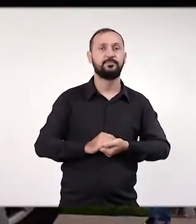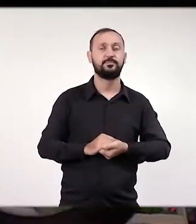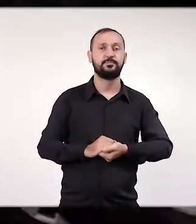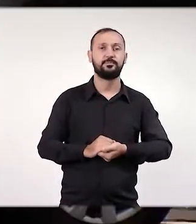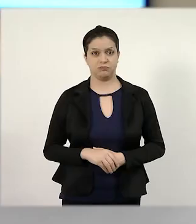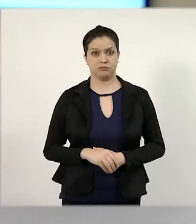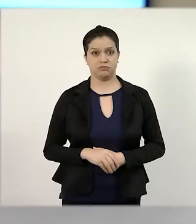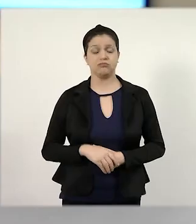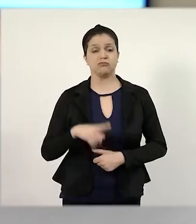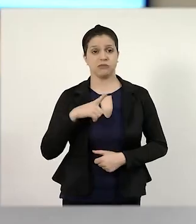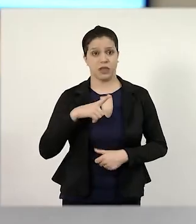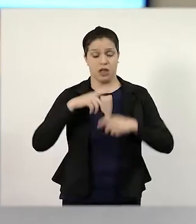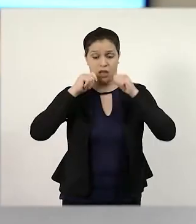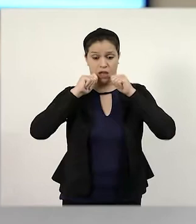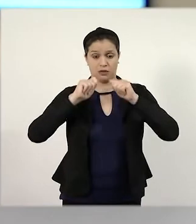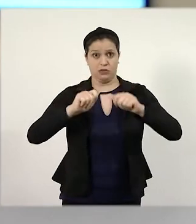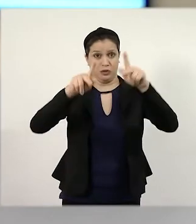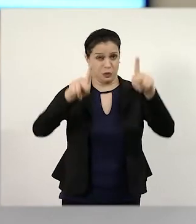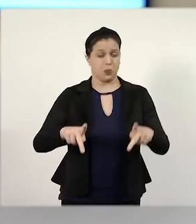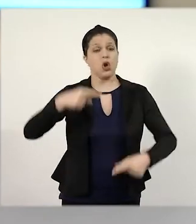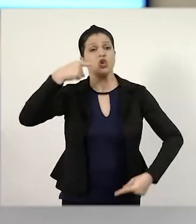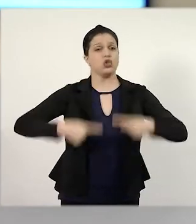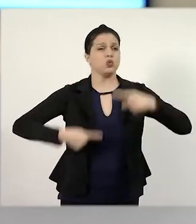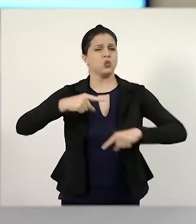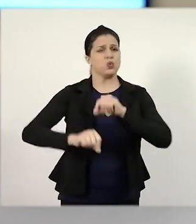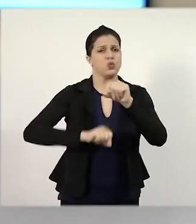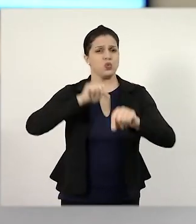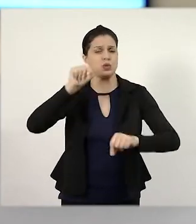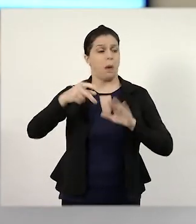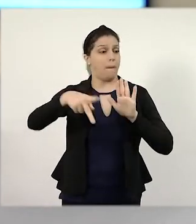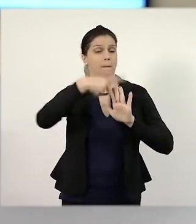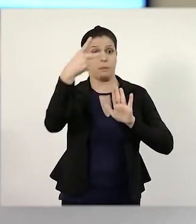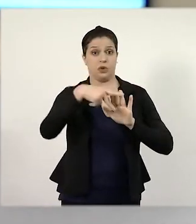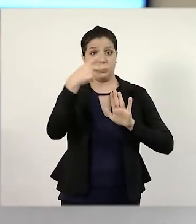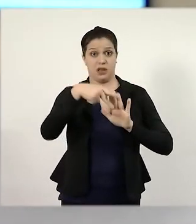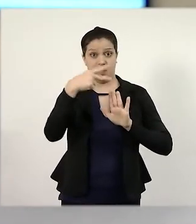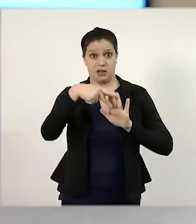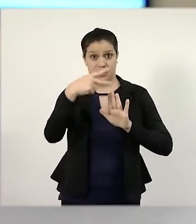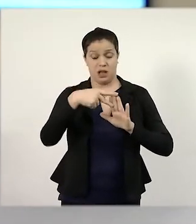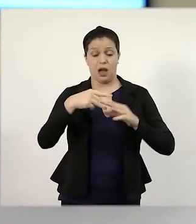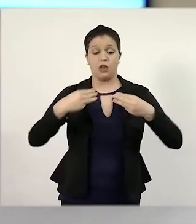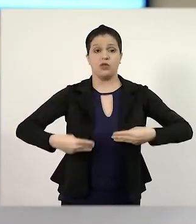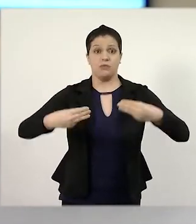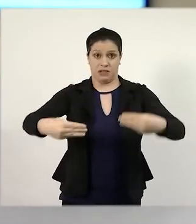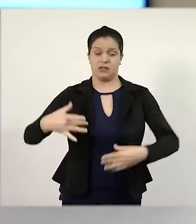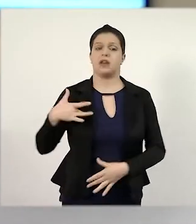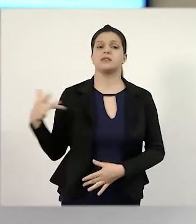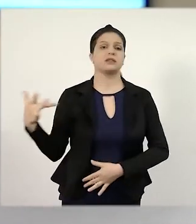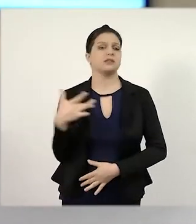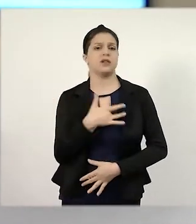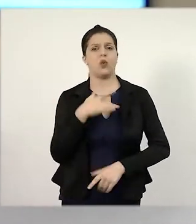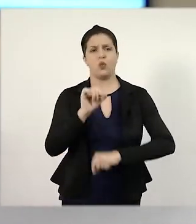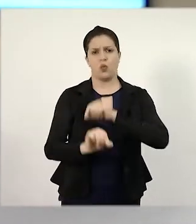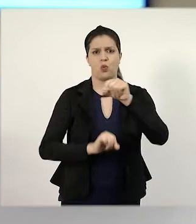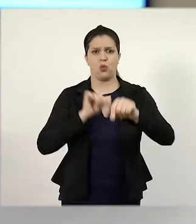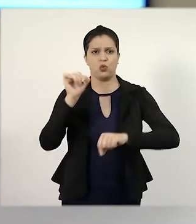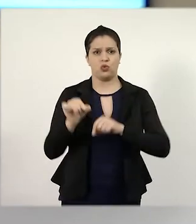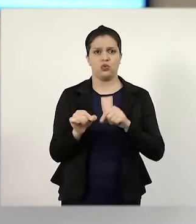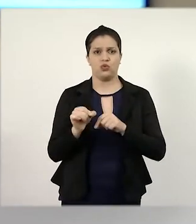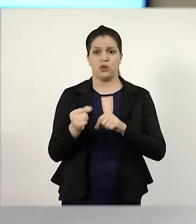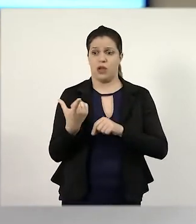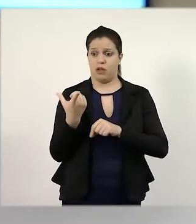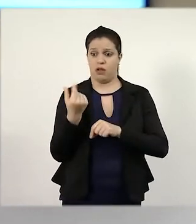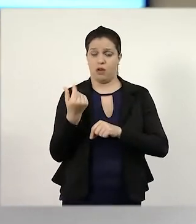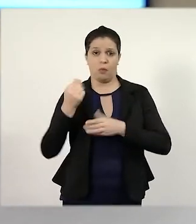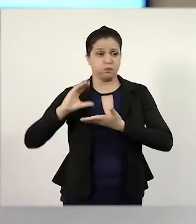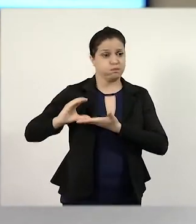estabelecidos. Uma audiência pública discutiu os impactos da portaria do Ministério da Saúde, que condiciona